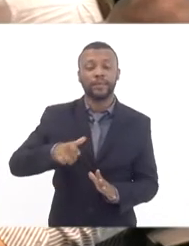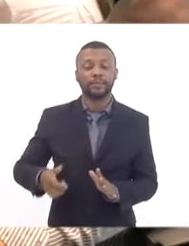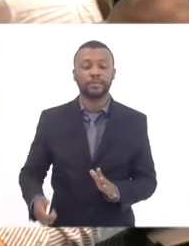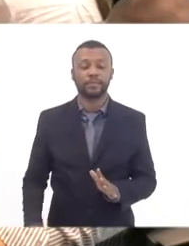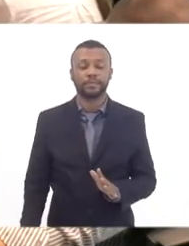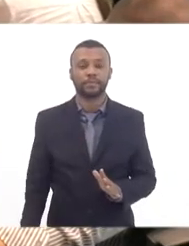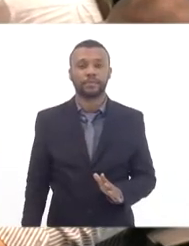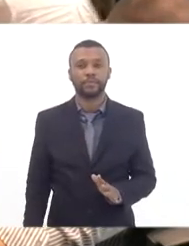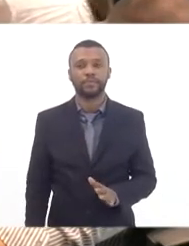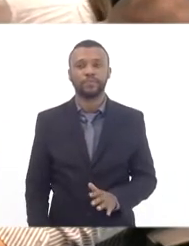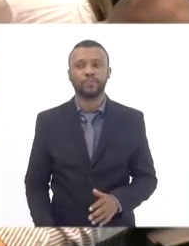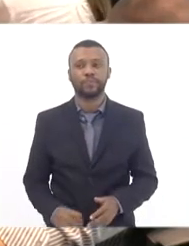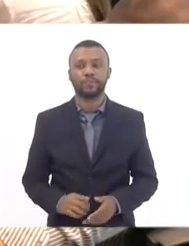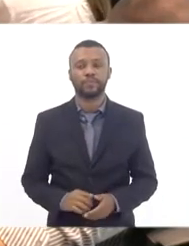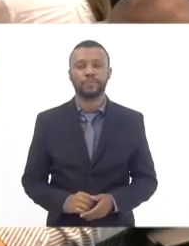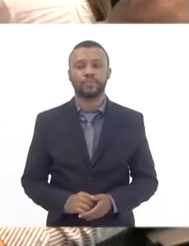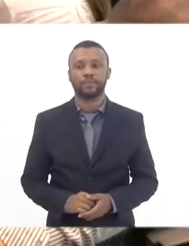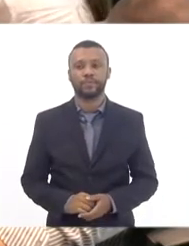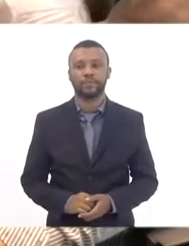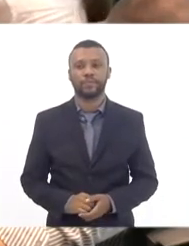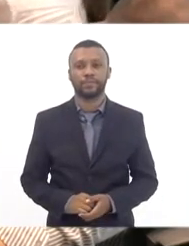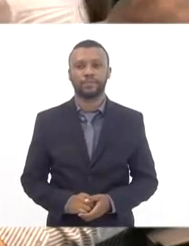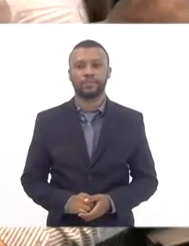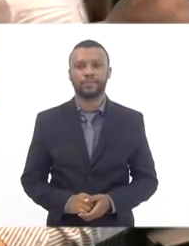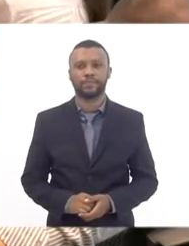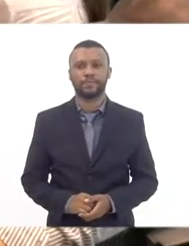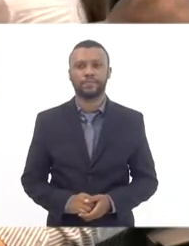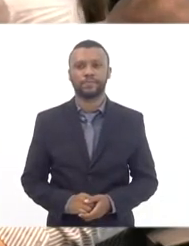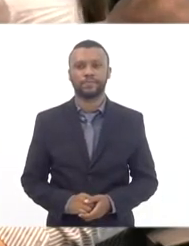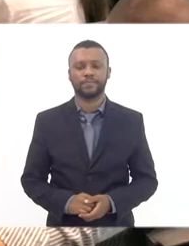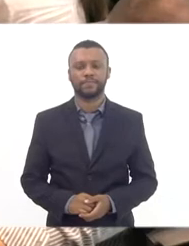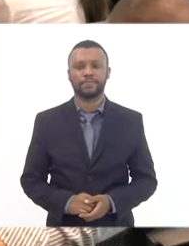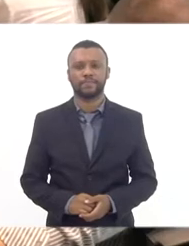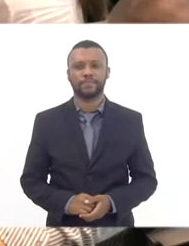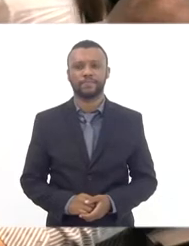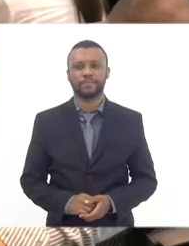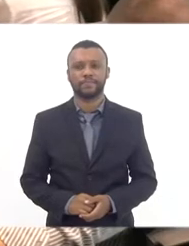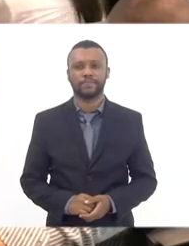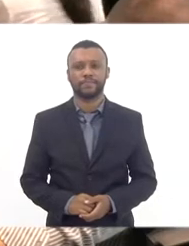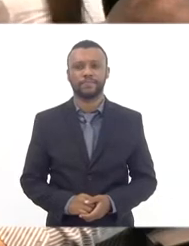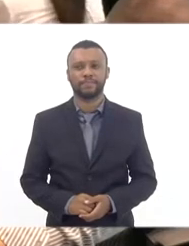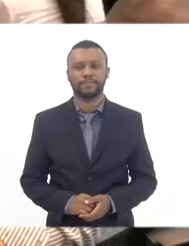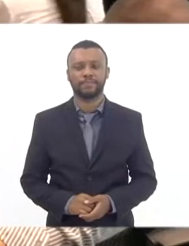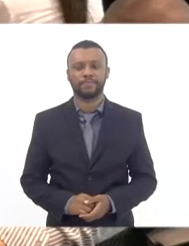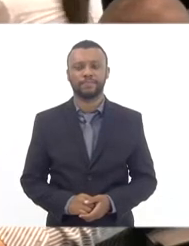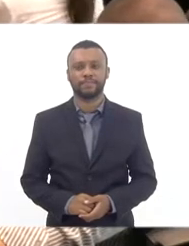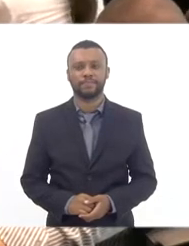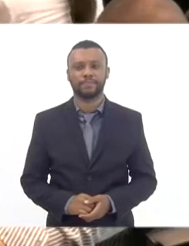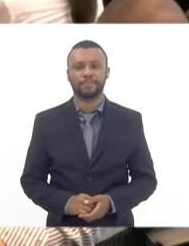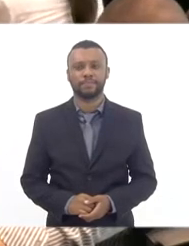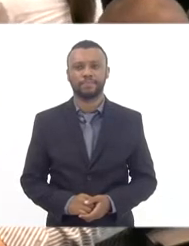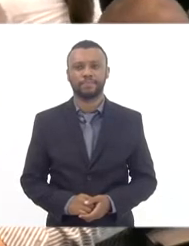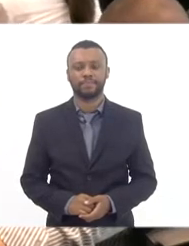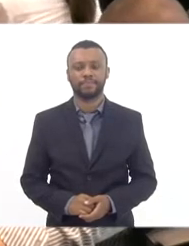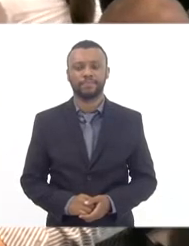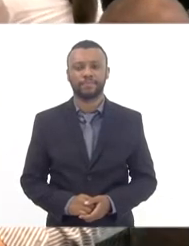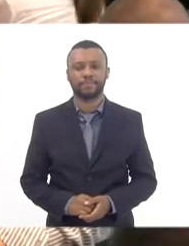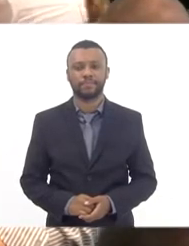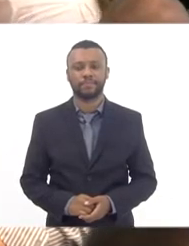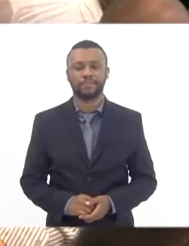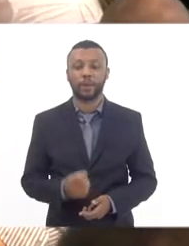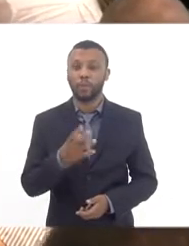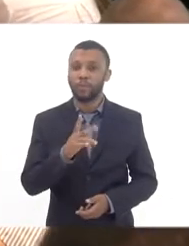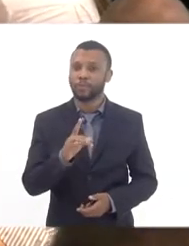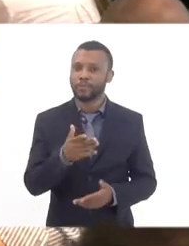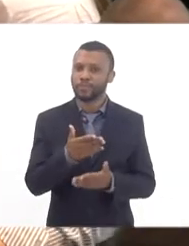Antes de falarem, se apresentem, digam o nome de vocês, e se for uma pergunta também, direcionem, tá bom? Bom dia a todos, meu